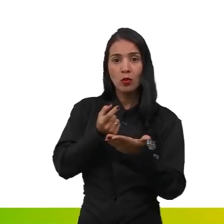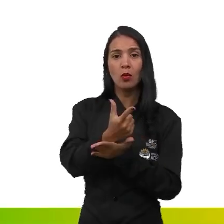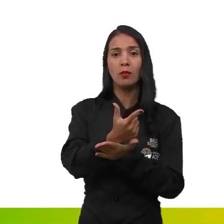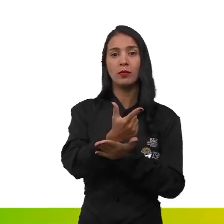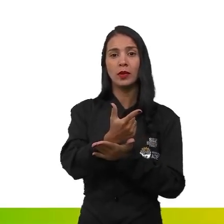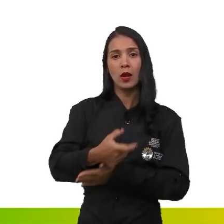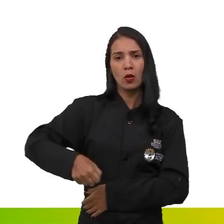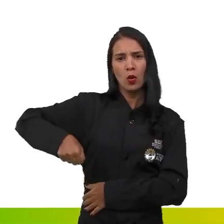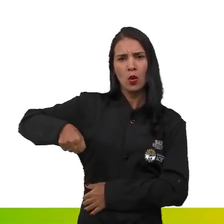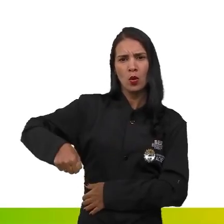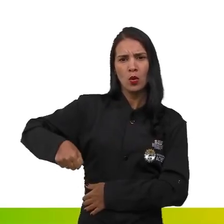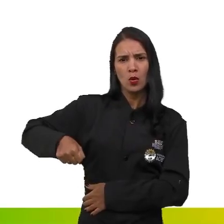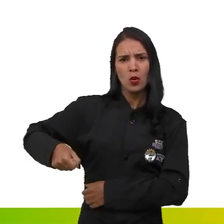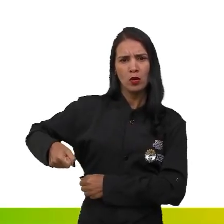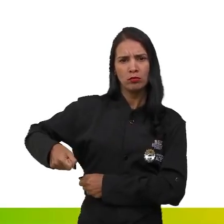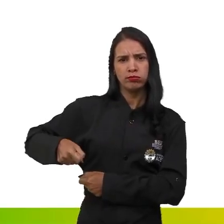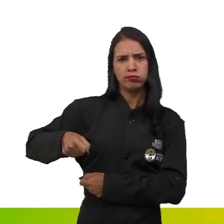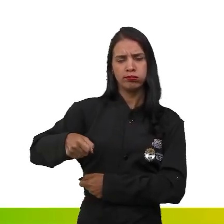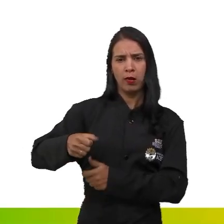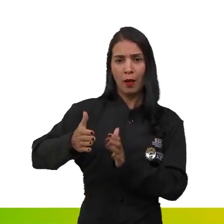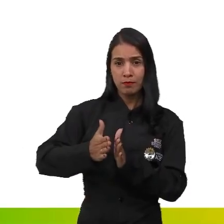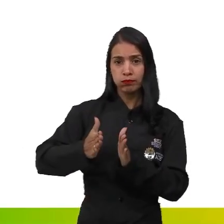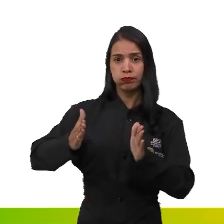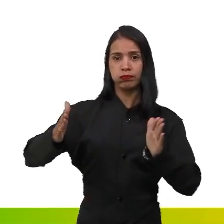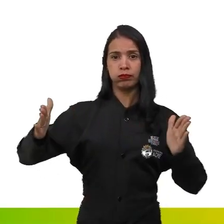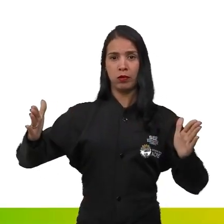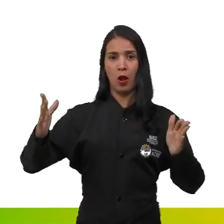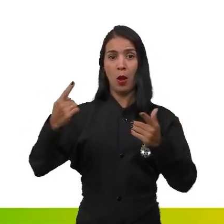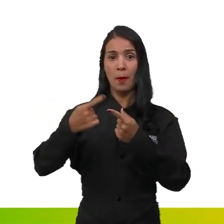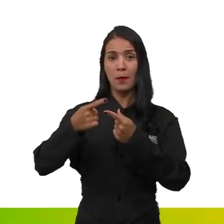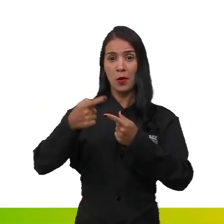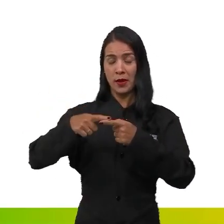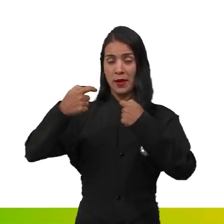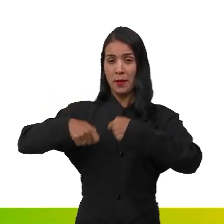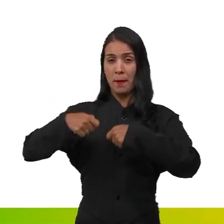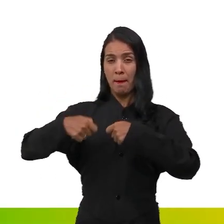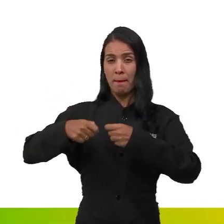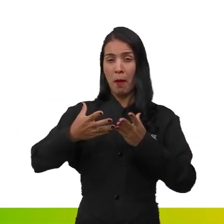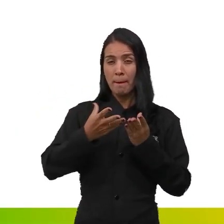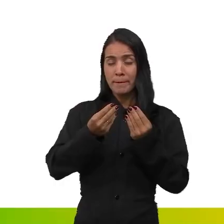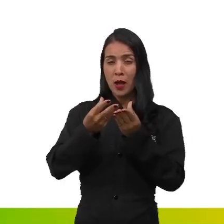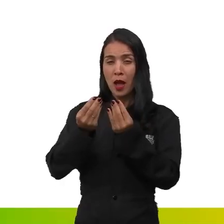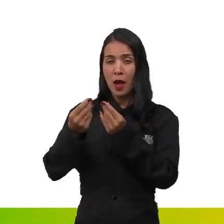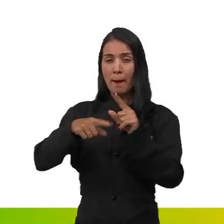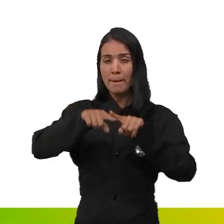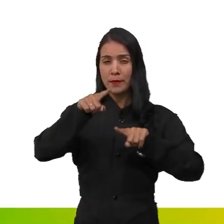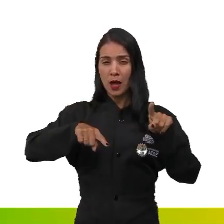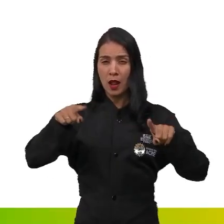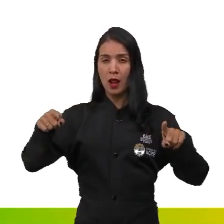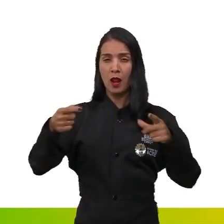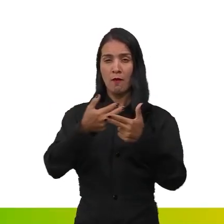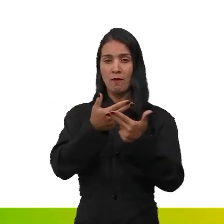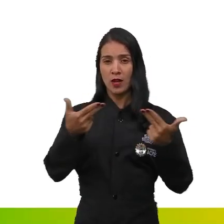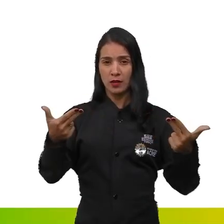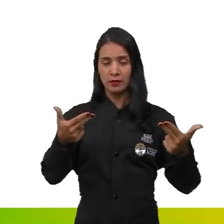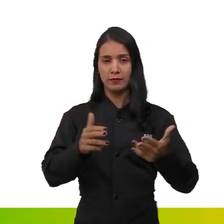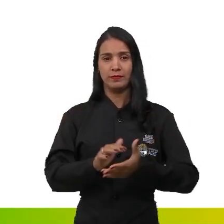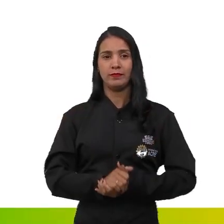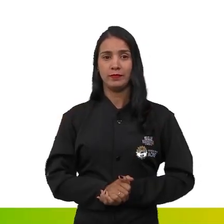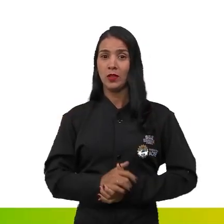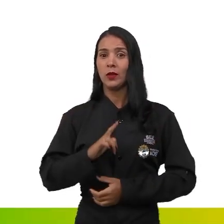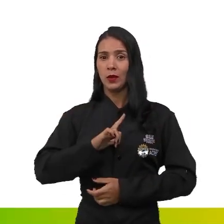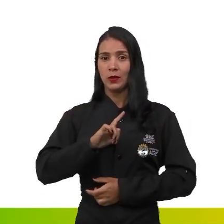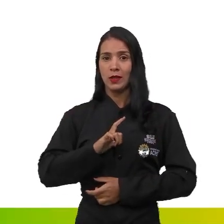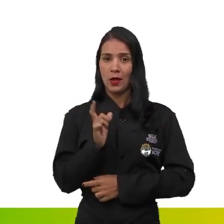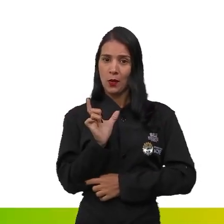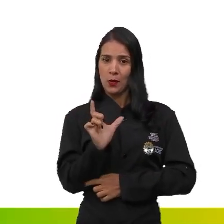maior. Isto é, preciso levar muitas coisas. Então, observa que eu tenho esse